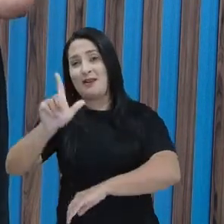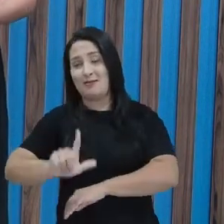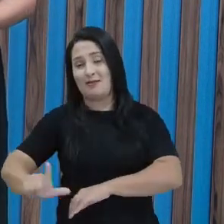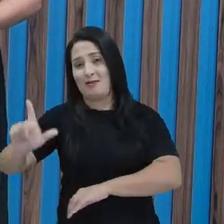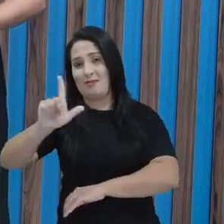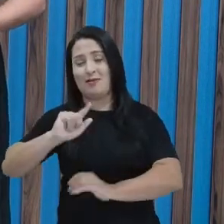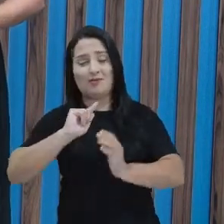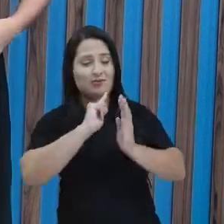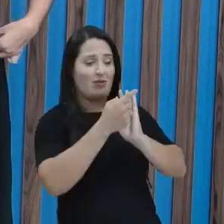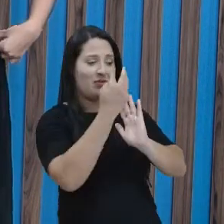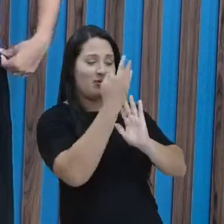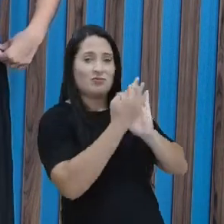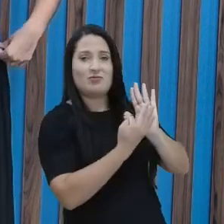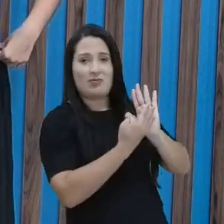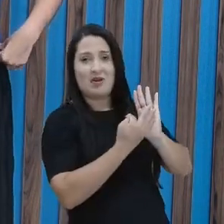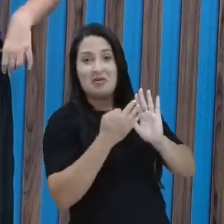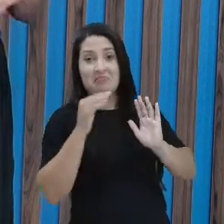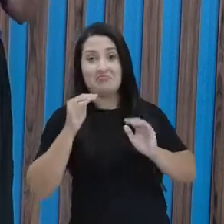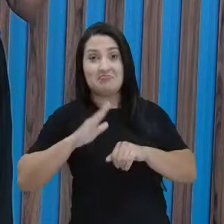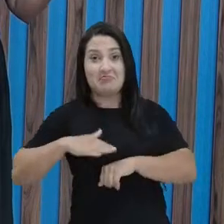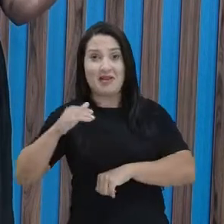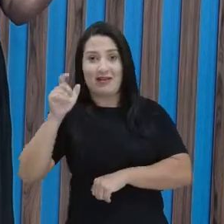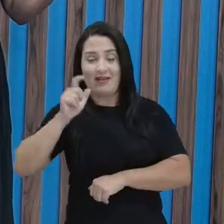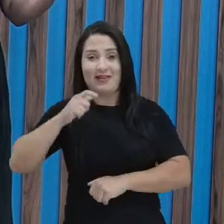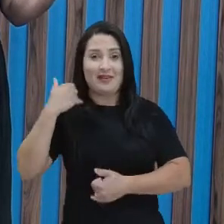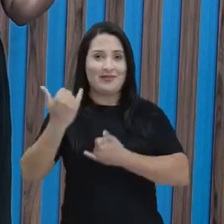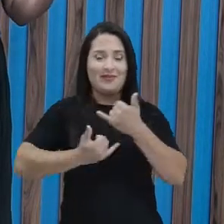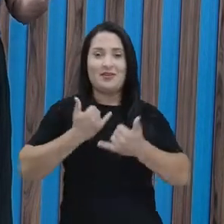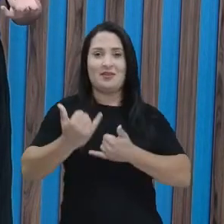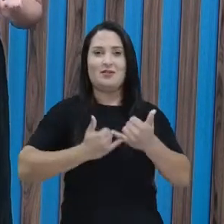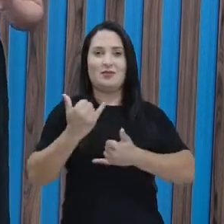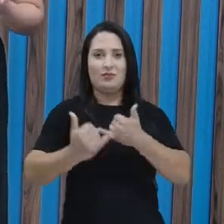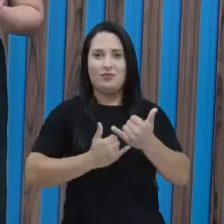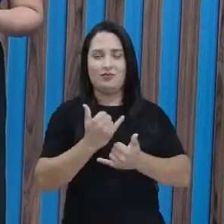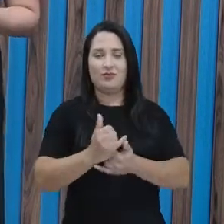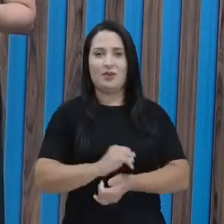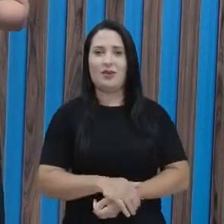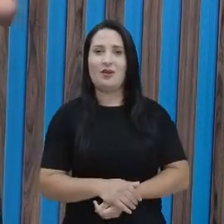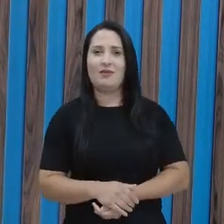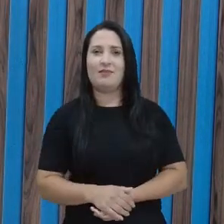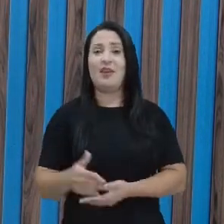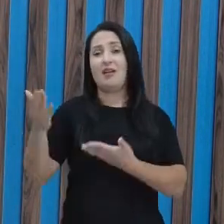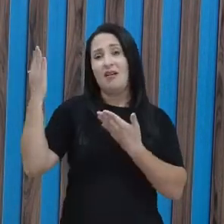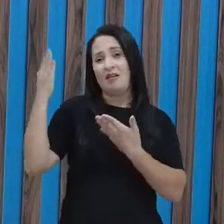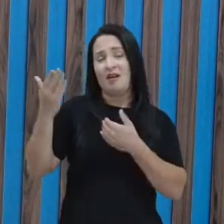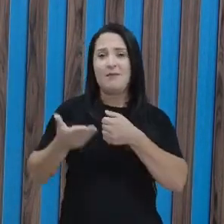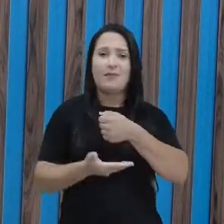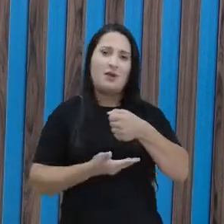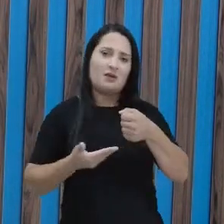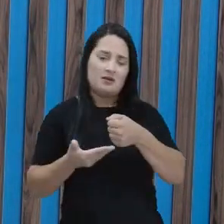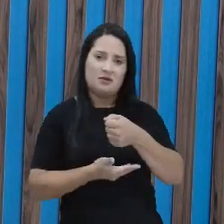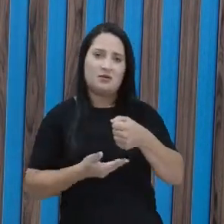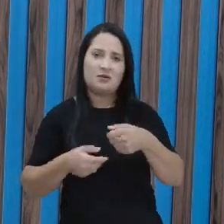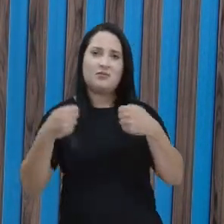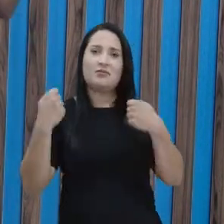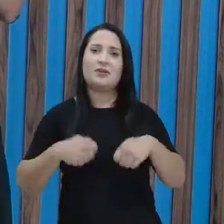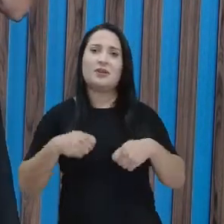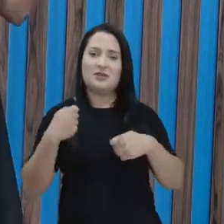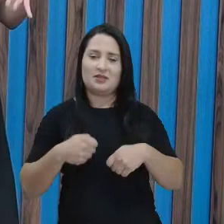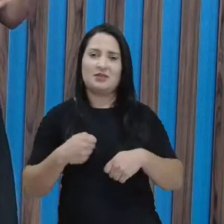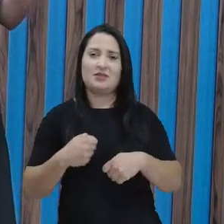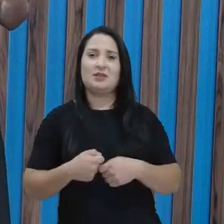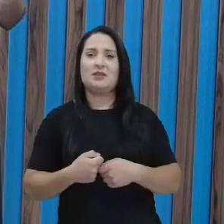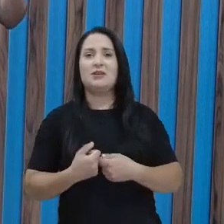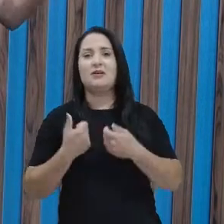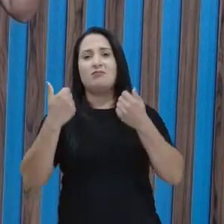gêneros textuais, que são mais divertidos. Mas aqui é a base, a gente precisa conseguir se expressar bem na